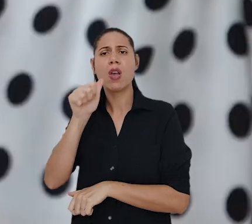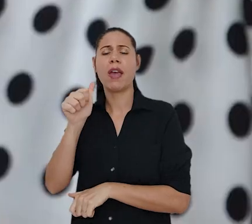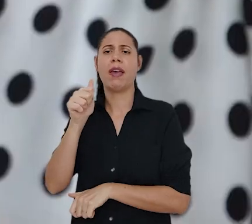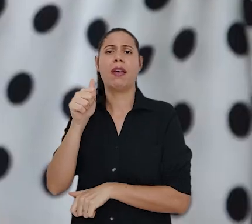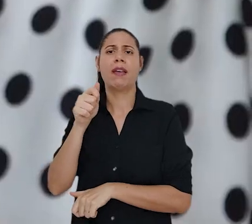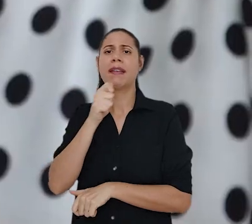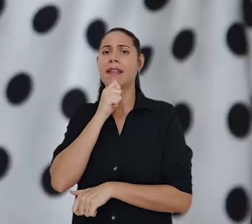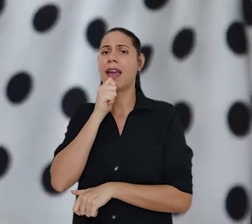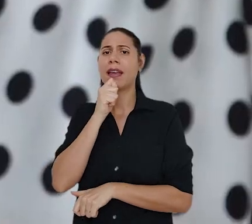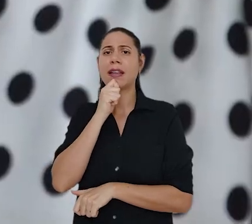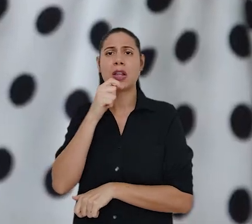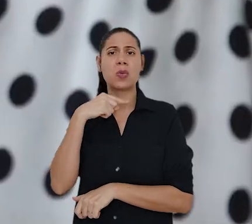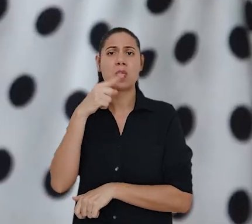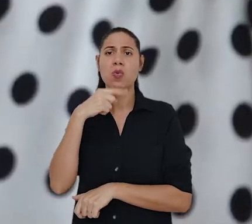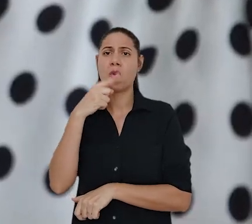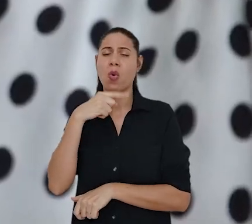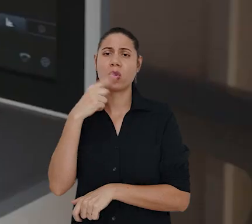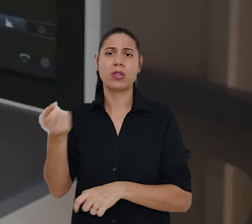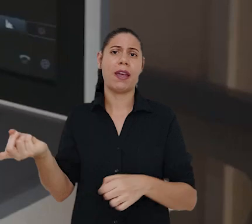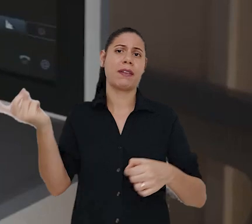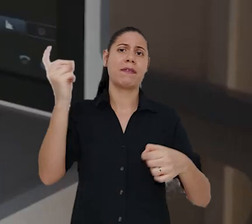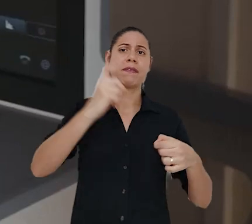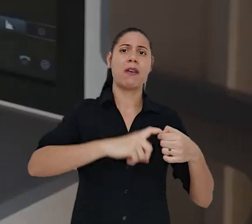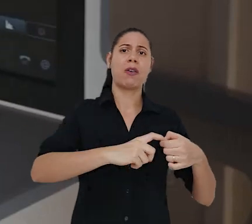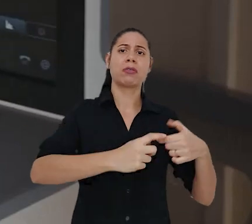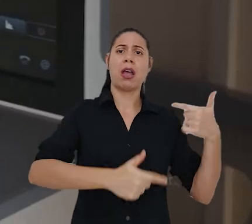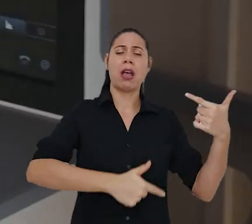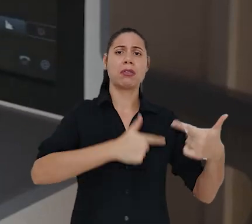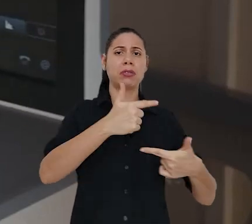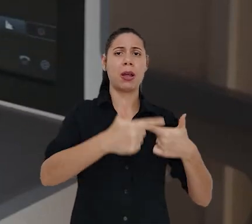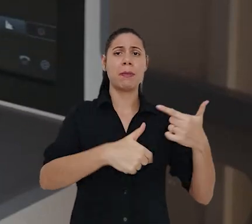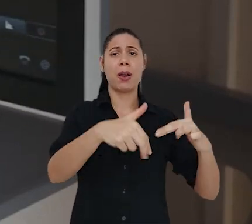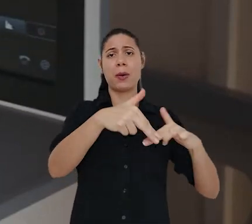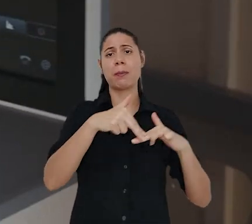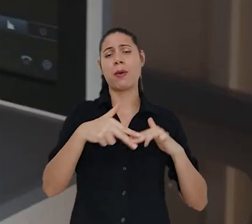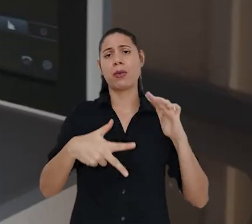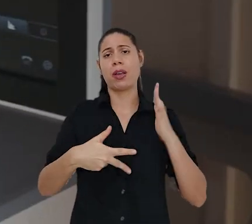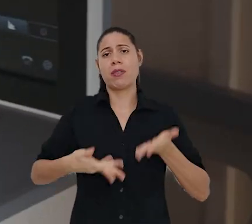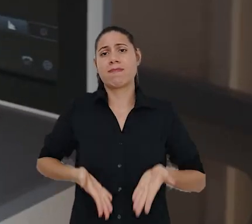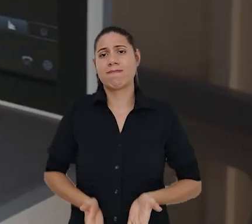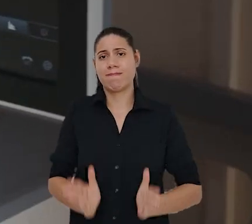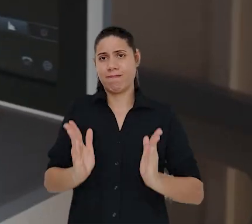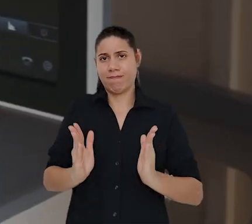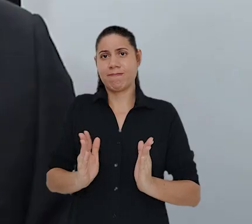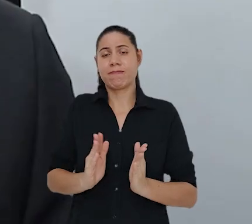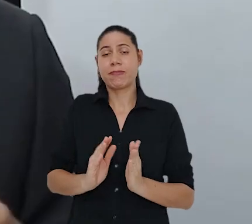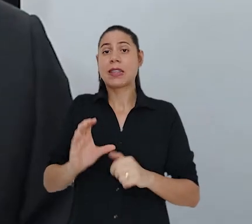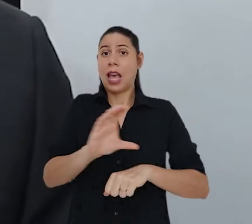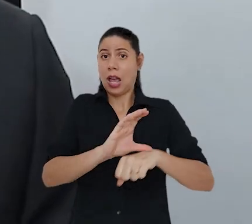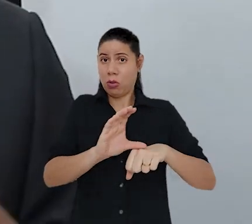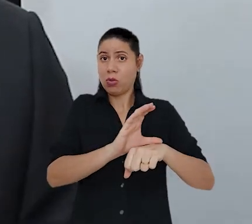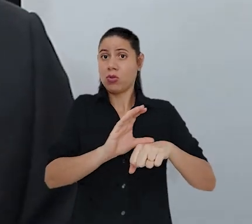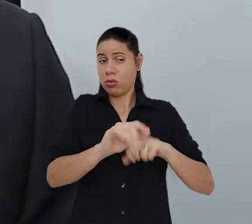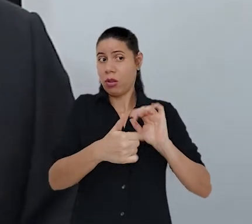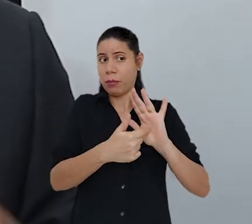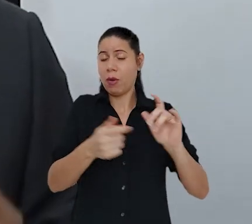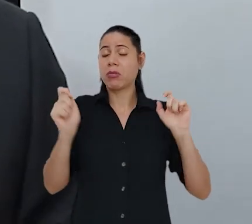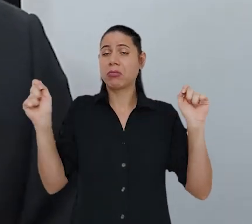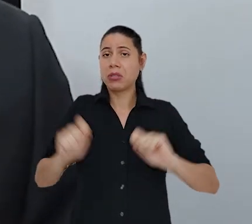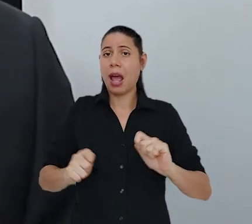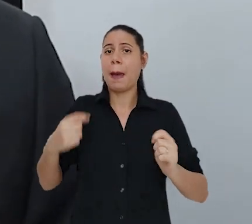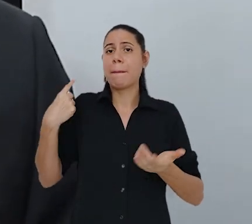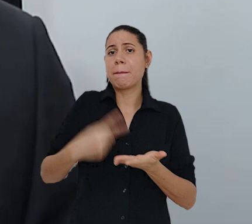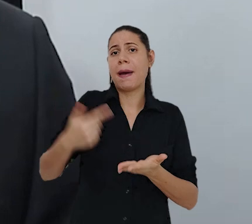analogia, à mulher que não tem ainda condições de retornar às atividades em virtude do parto. É constitucional